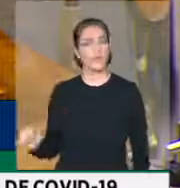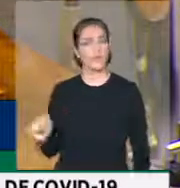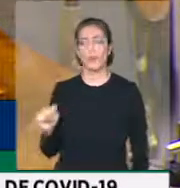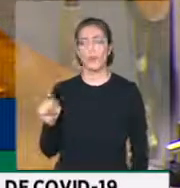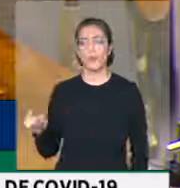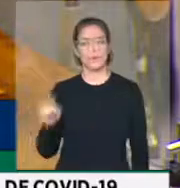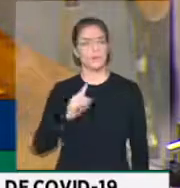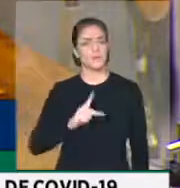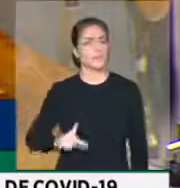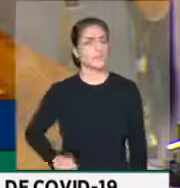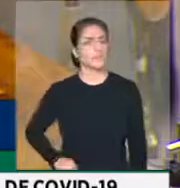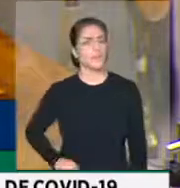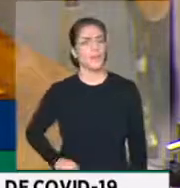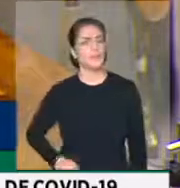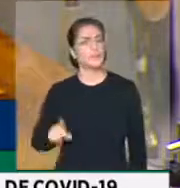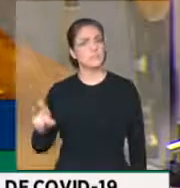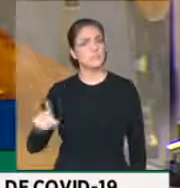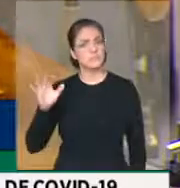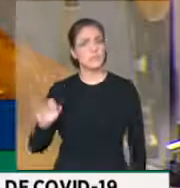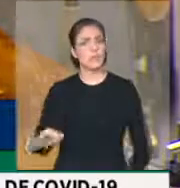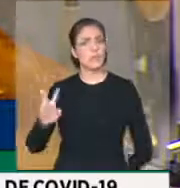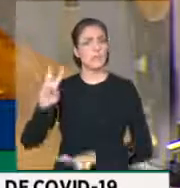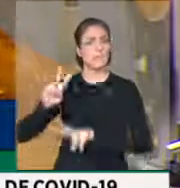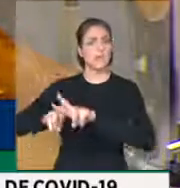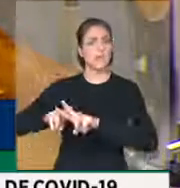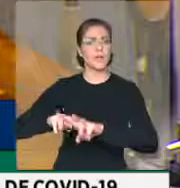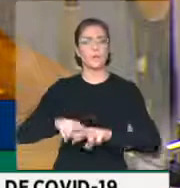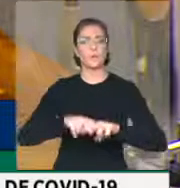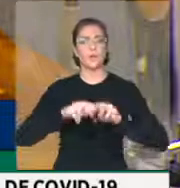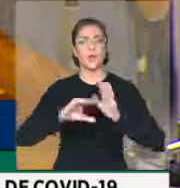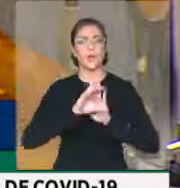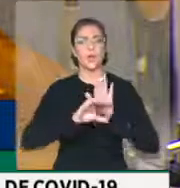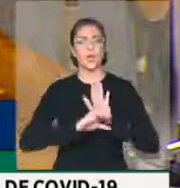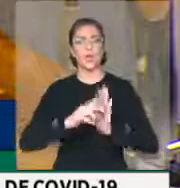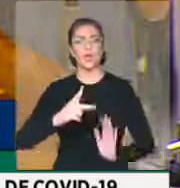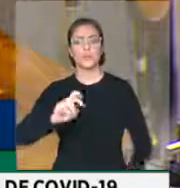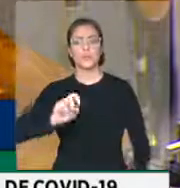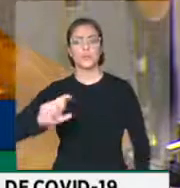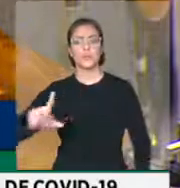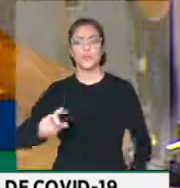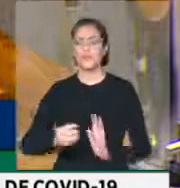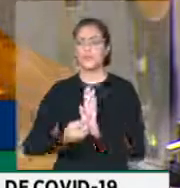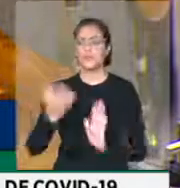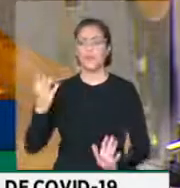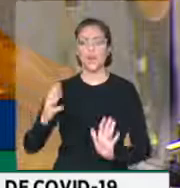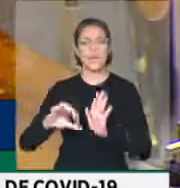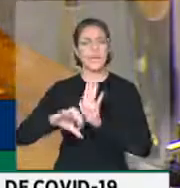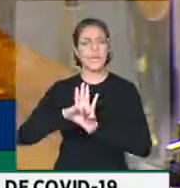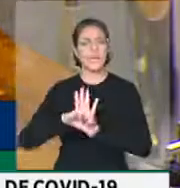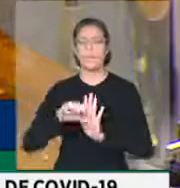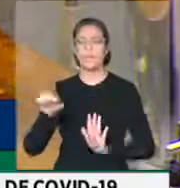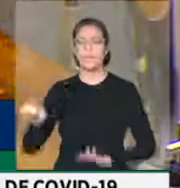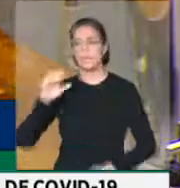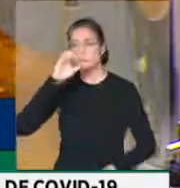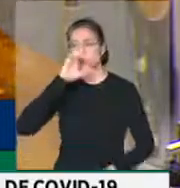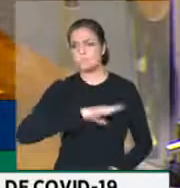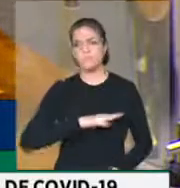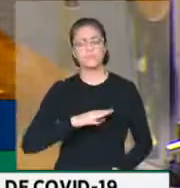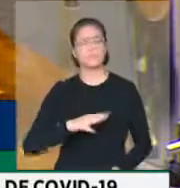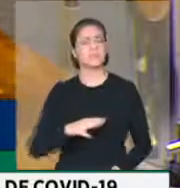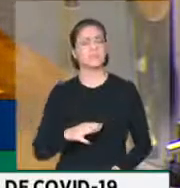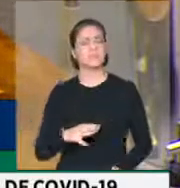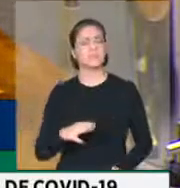presidente da República, mas estaria preso pelo Código Penal por vários crimes. Romper as medidas